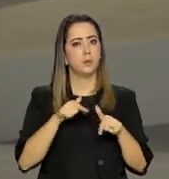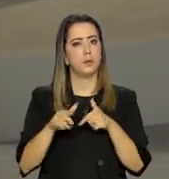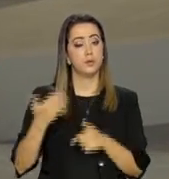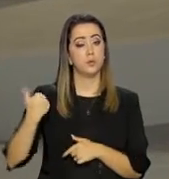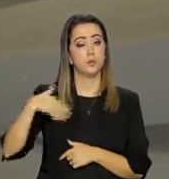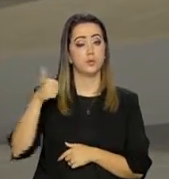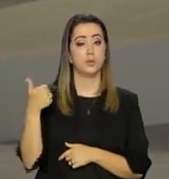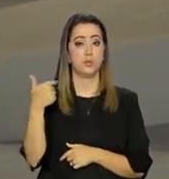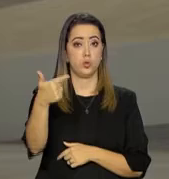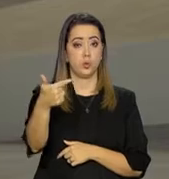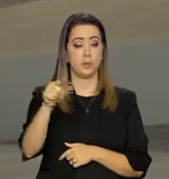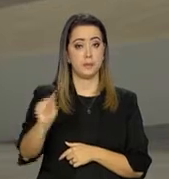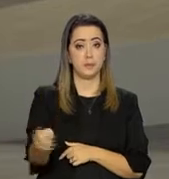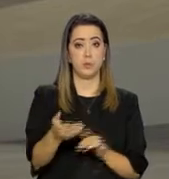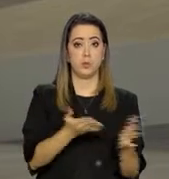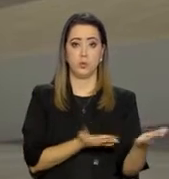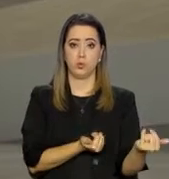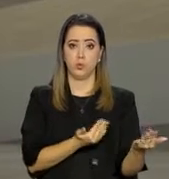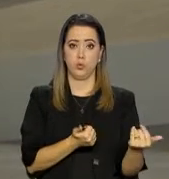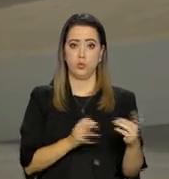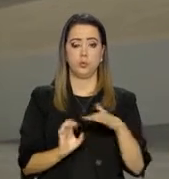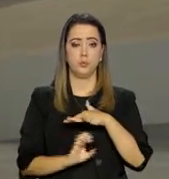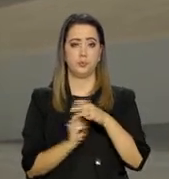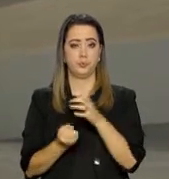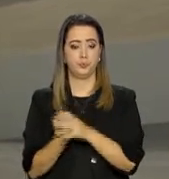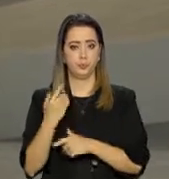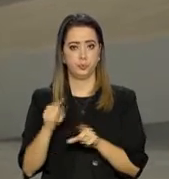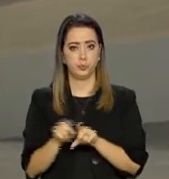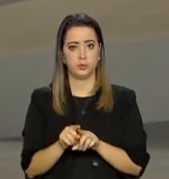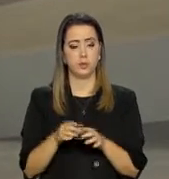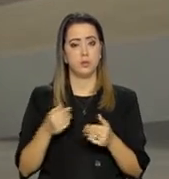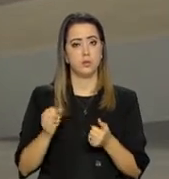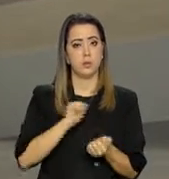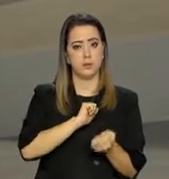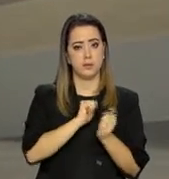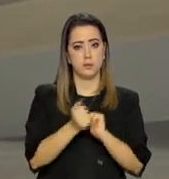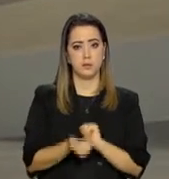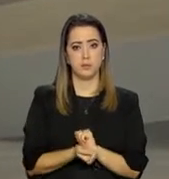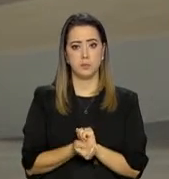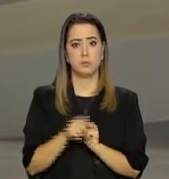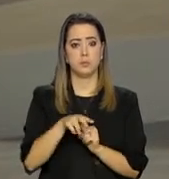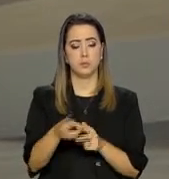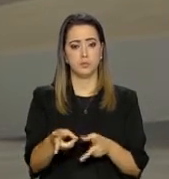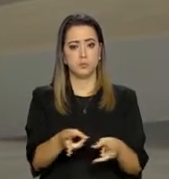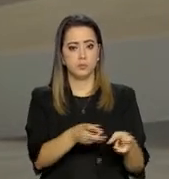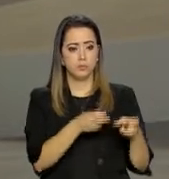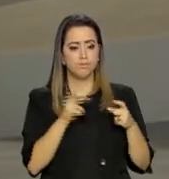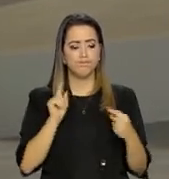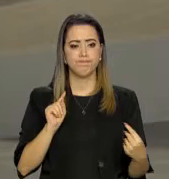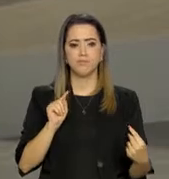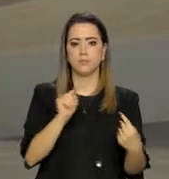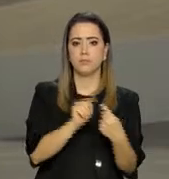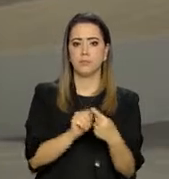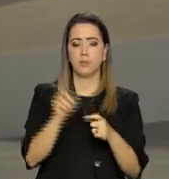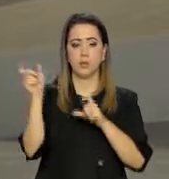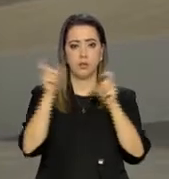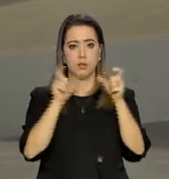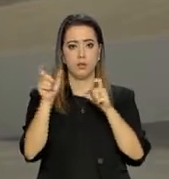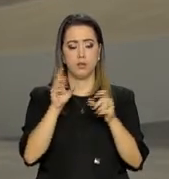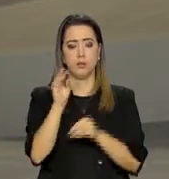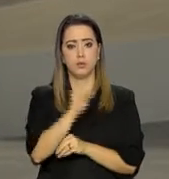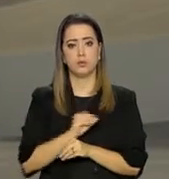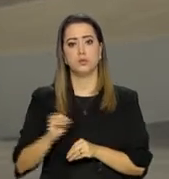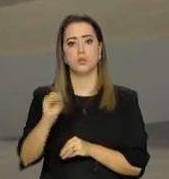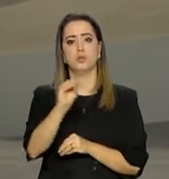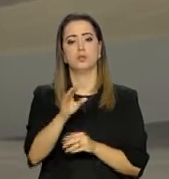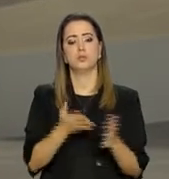mais de 2 mil jovens na área de empreendedorismo, programas de esporte e diagnósticos focados na atenção e